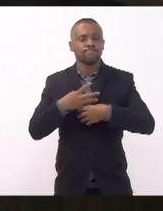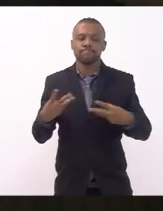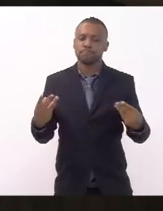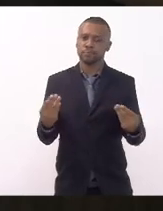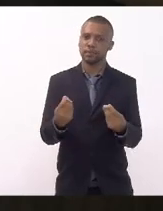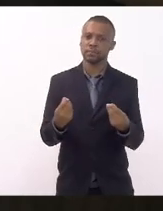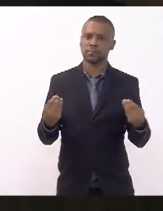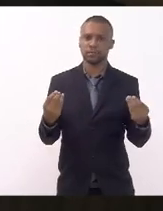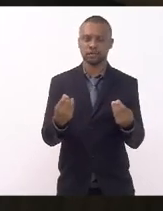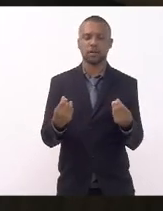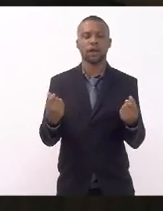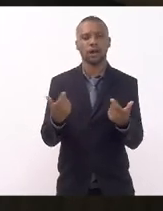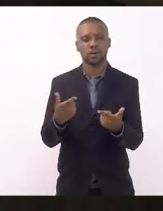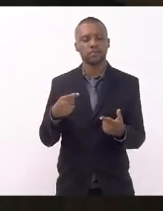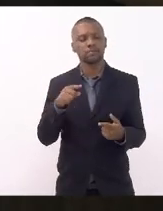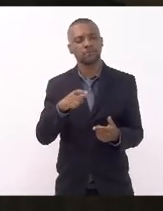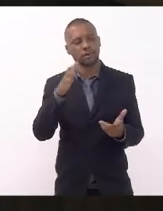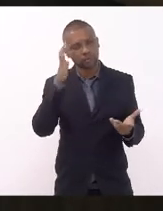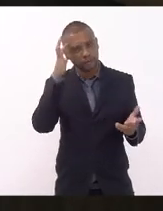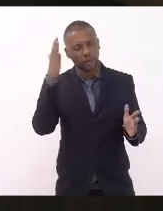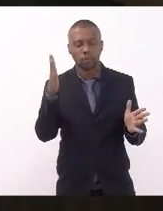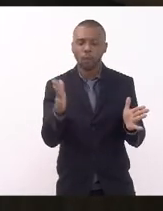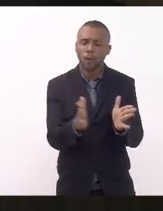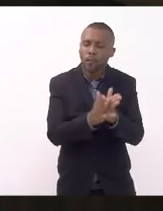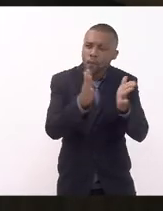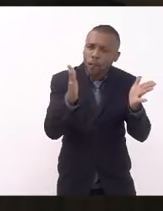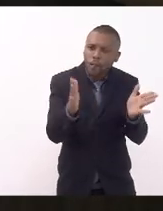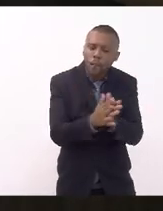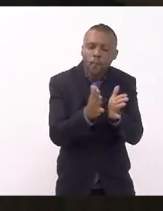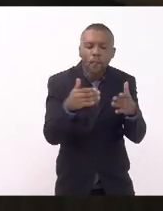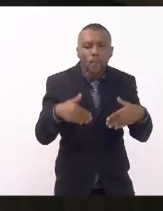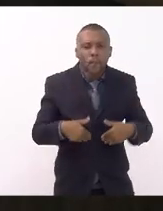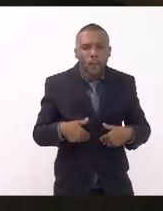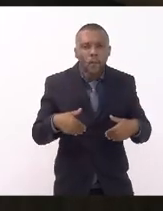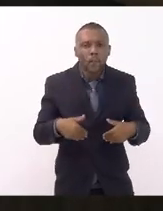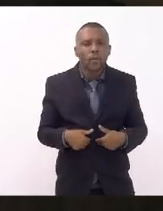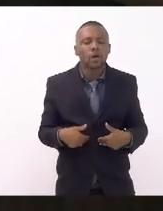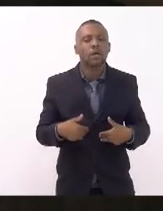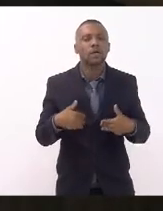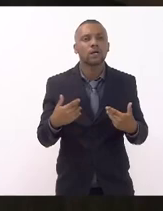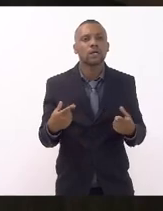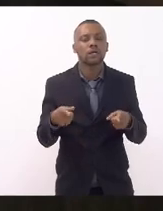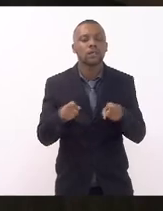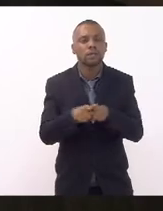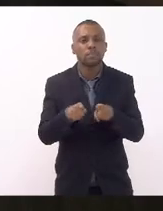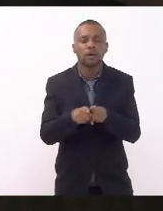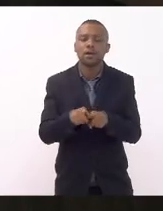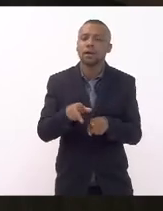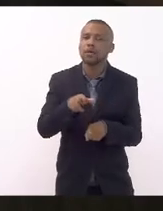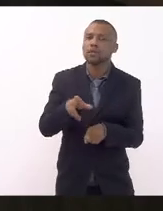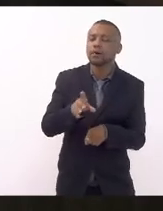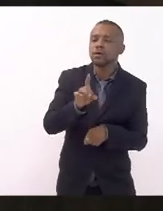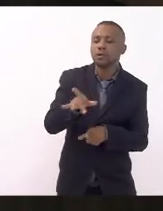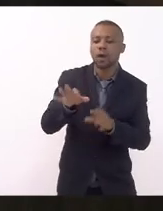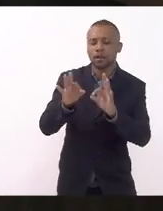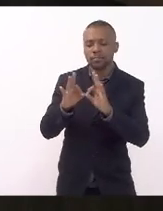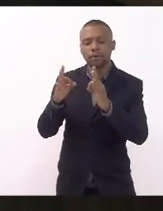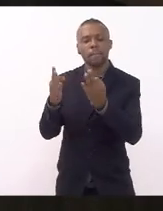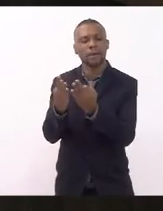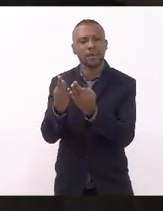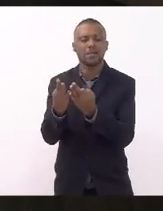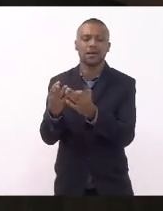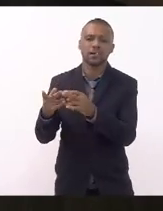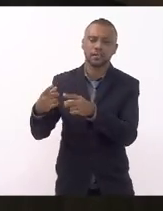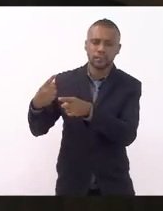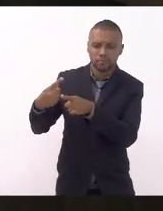com a situação da pobreza, da miséria, do dilaceramento, não apenas das famílias pela perda